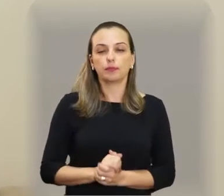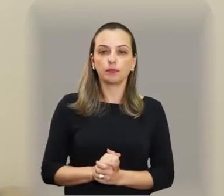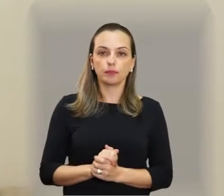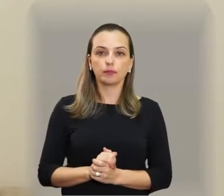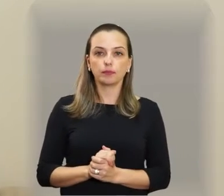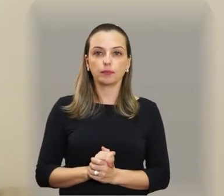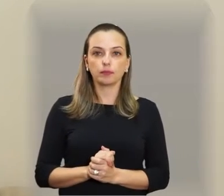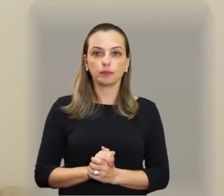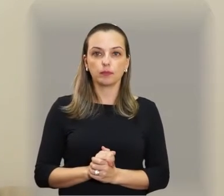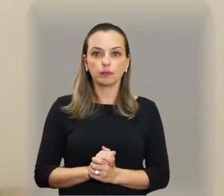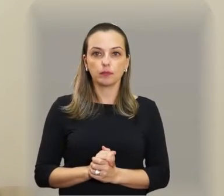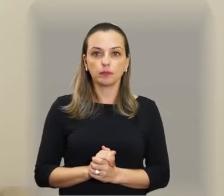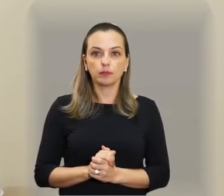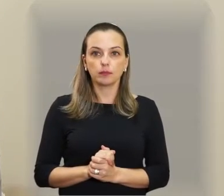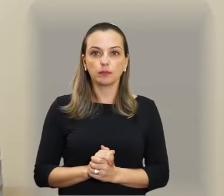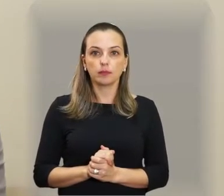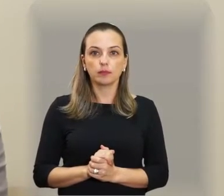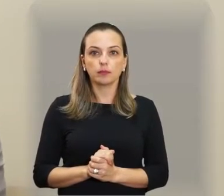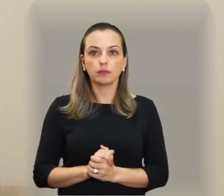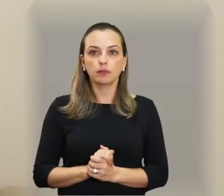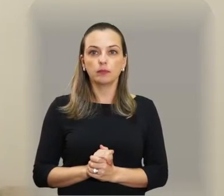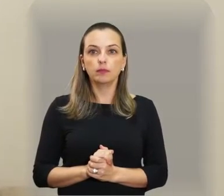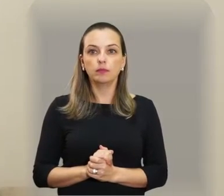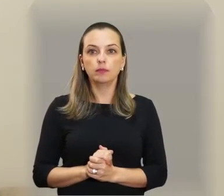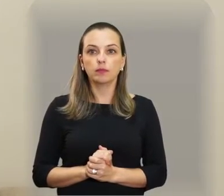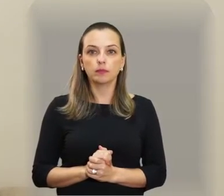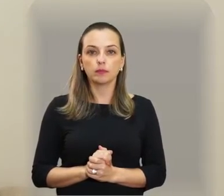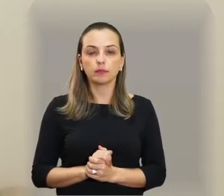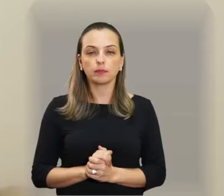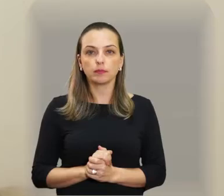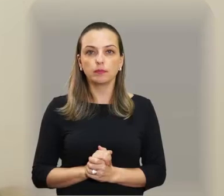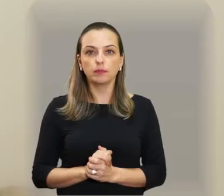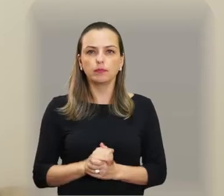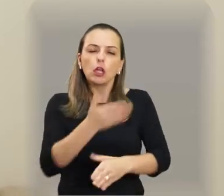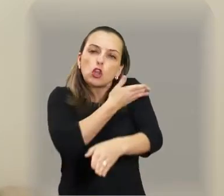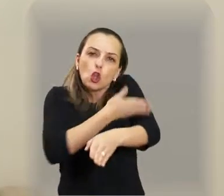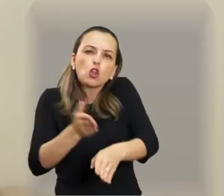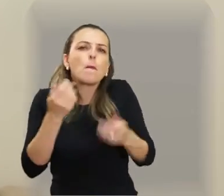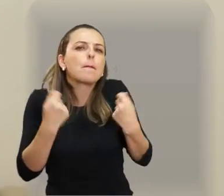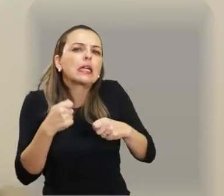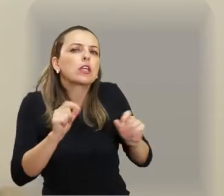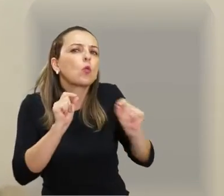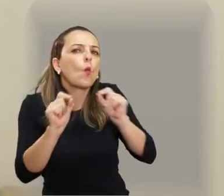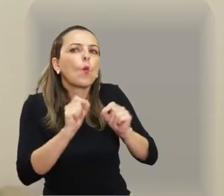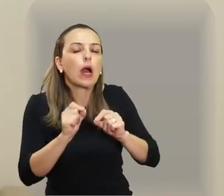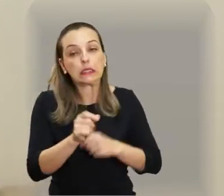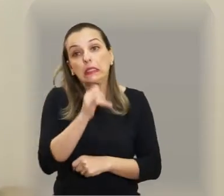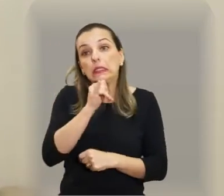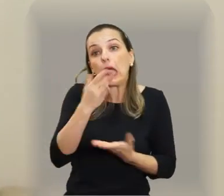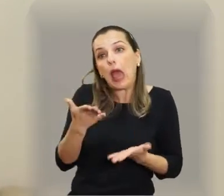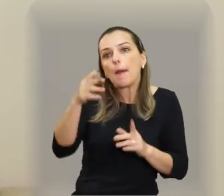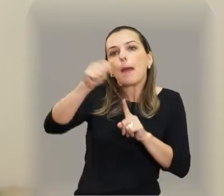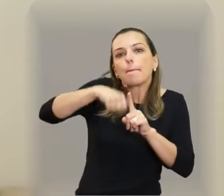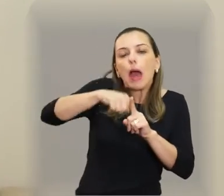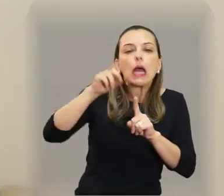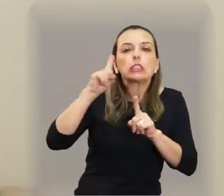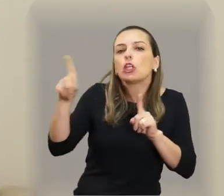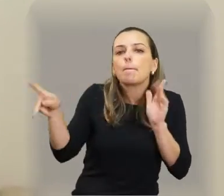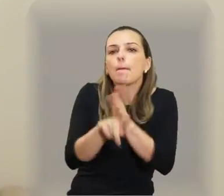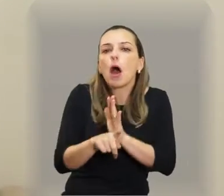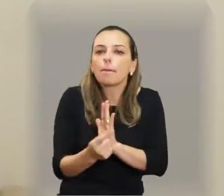e uma vida financeira tranquila você tem que fazer um controle os seus gastos mensalmente então é a quarta dica